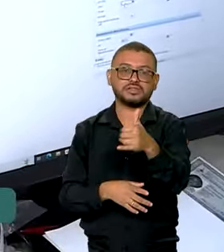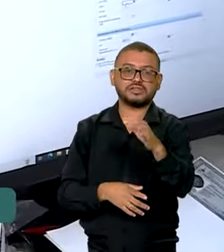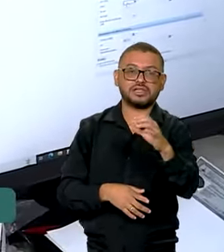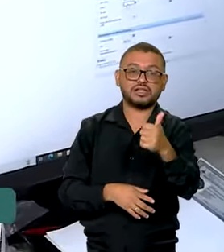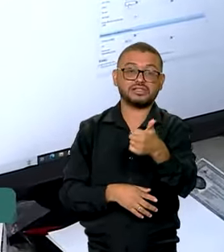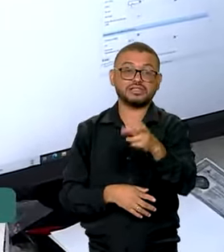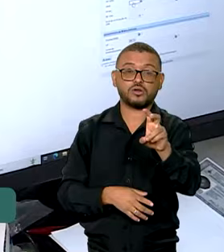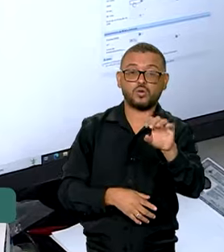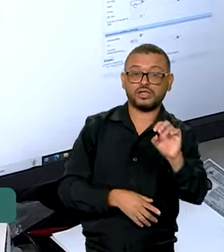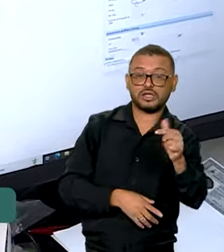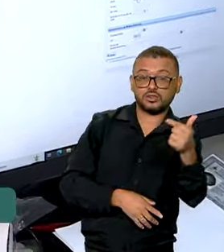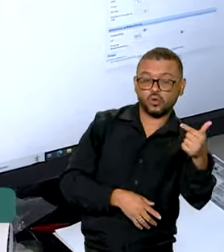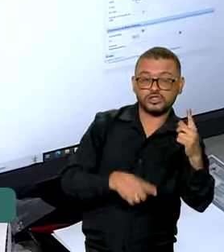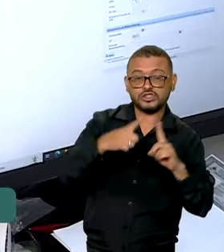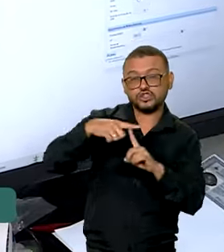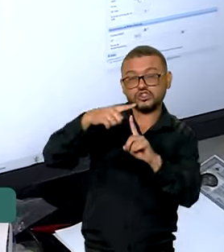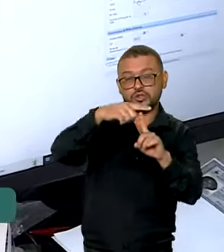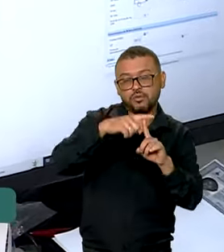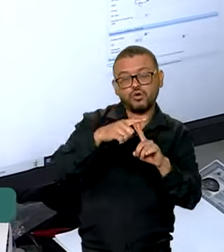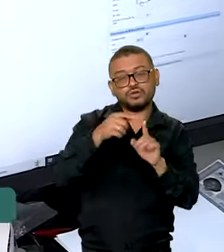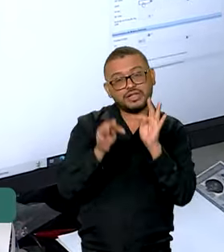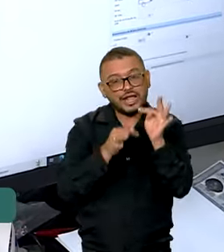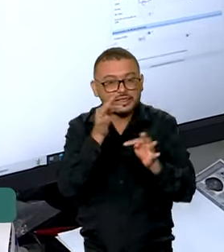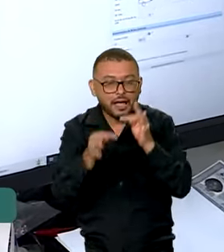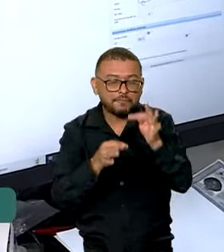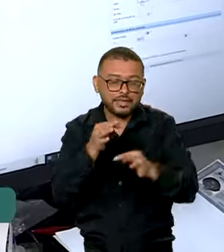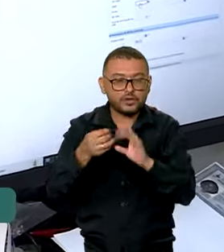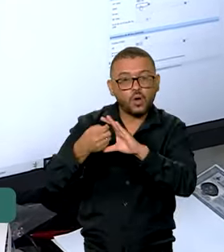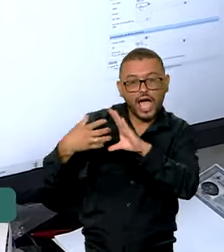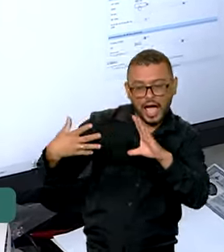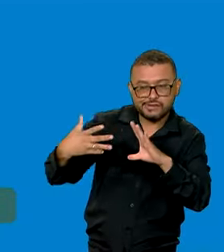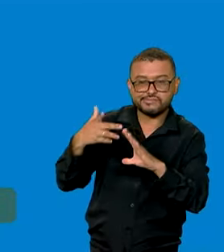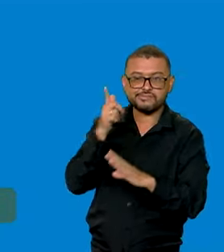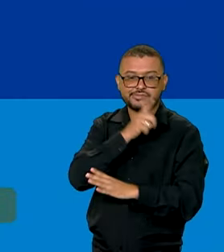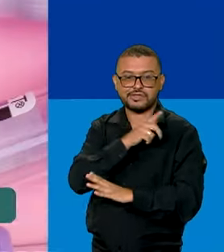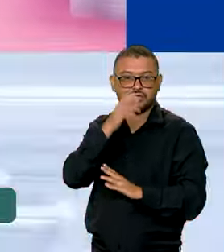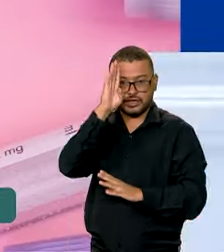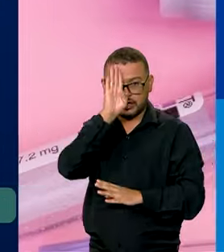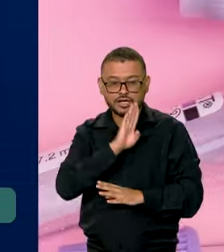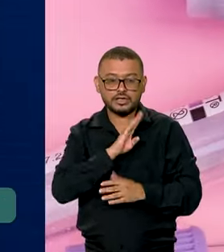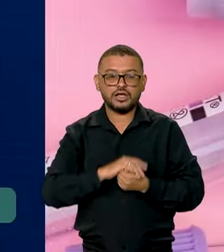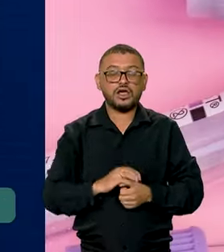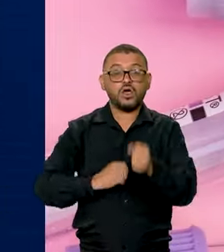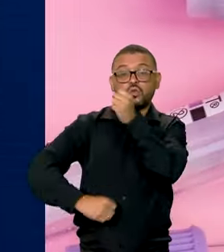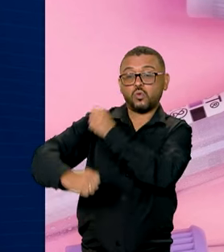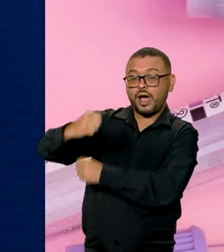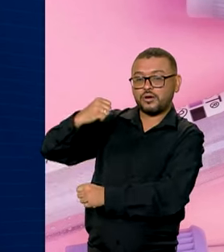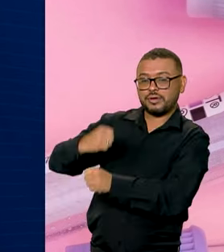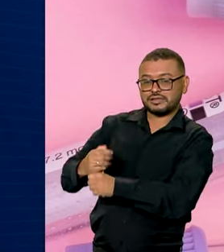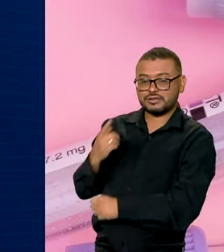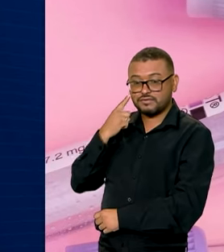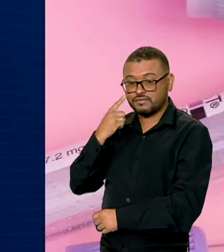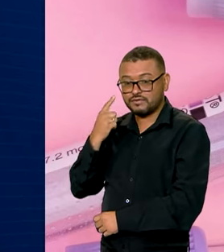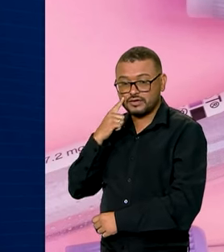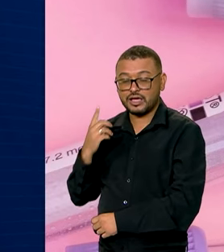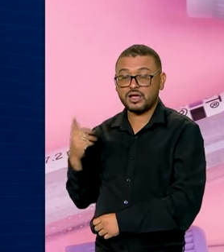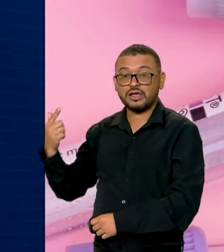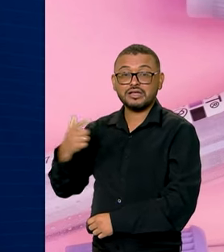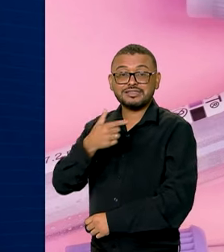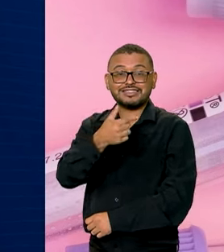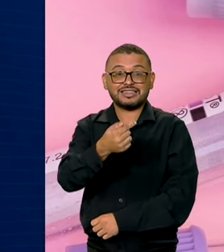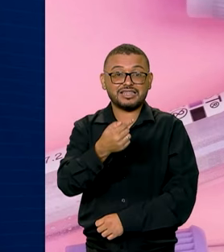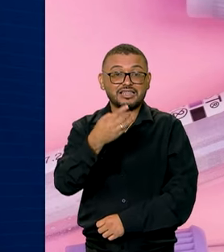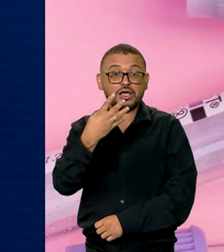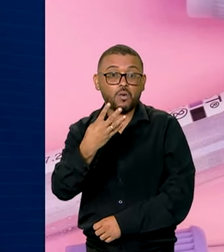152 medicamentos para o tratamento de doenças raras. Só no ano passado foram distribuídas